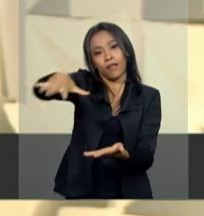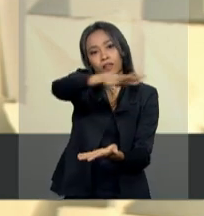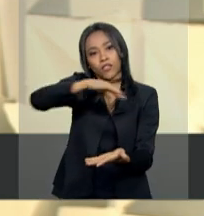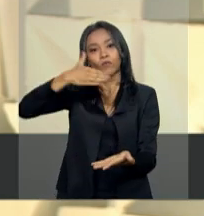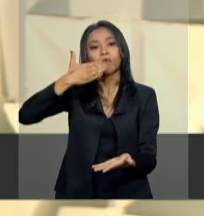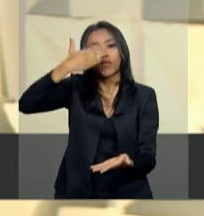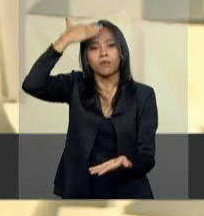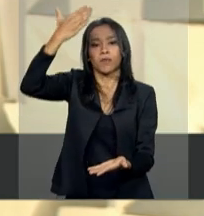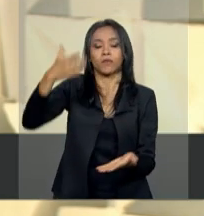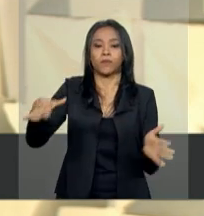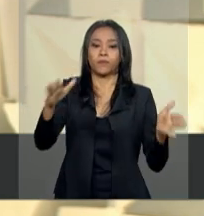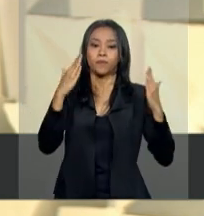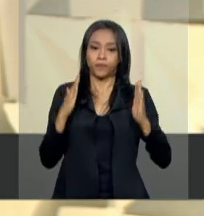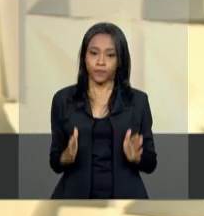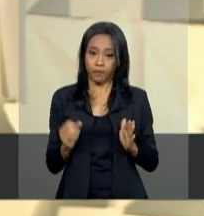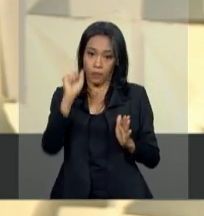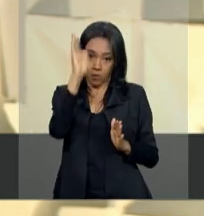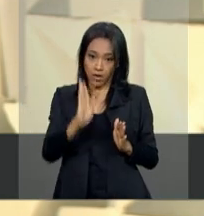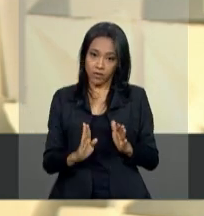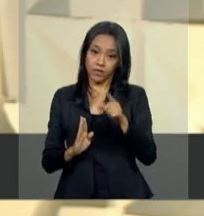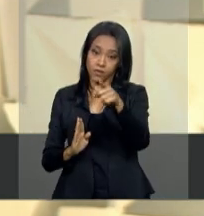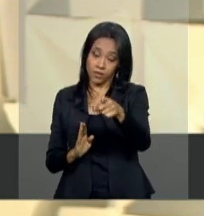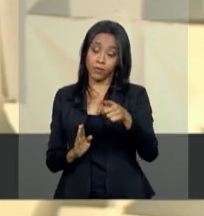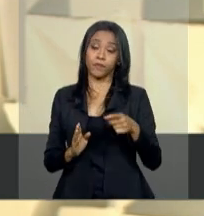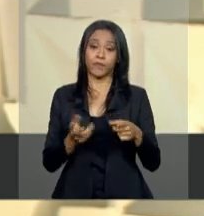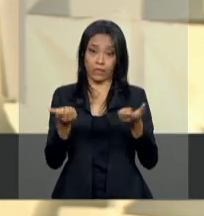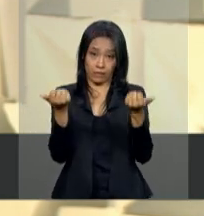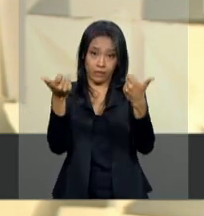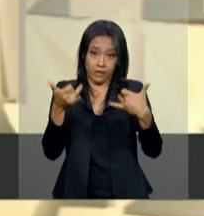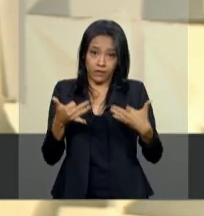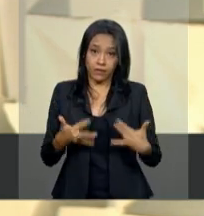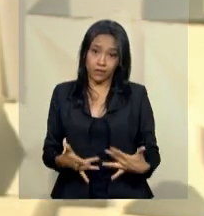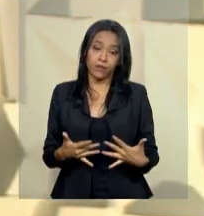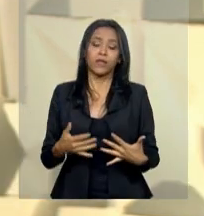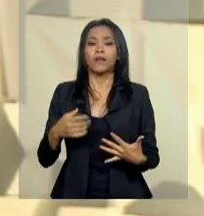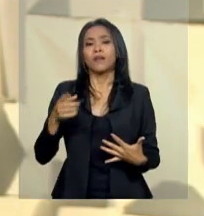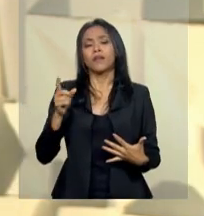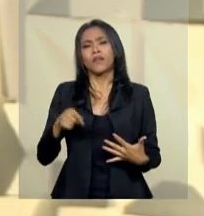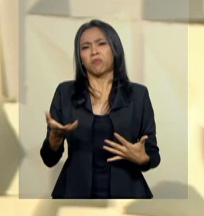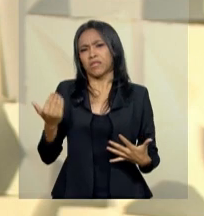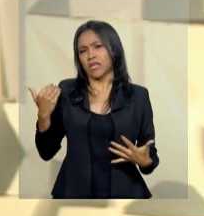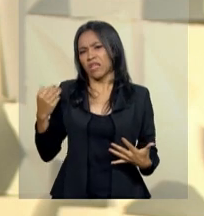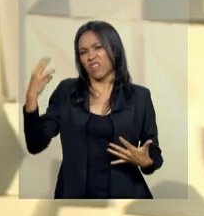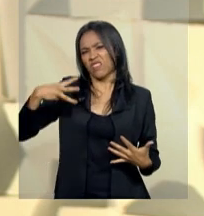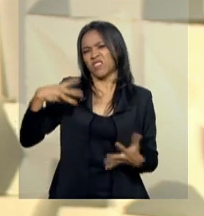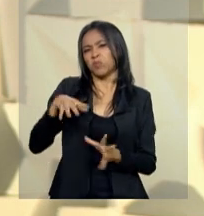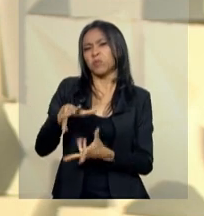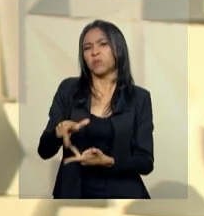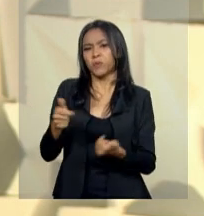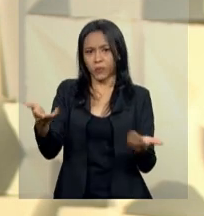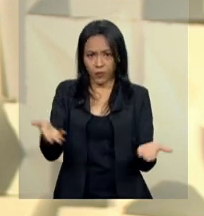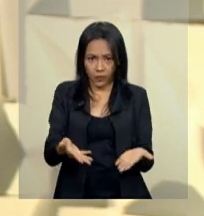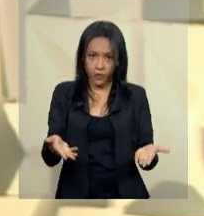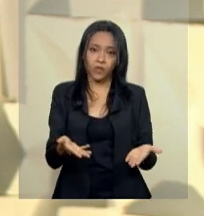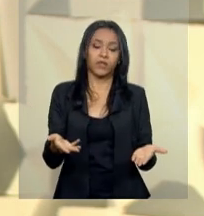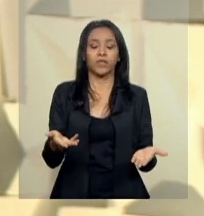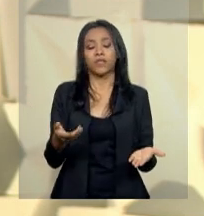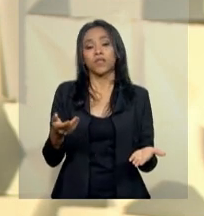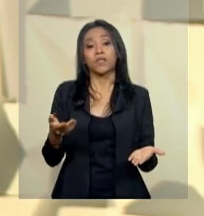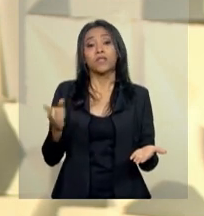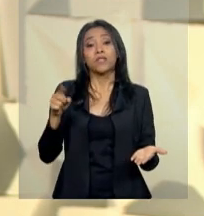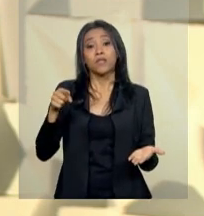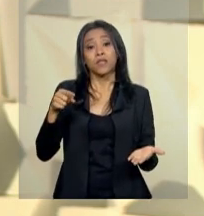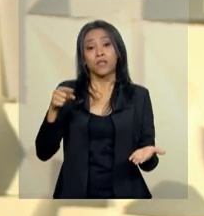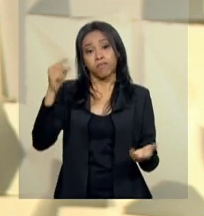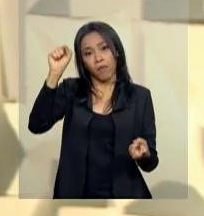isso é inegável, né? Entre os países emergentes na época, né, o chamado Terceiro Mundo, hoje emergentes, entre os países do Terceiro Mundo,